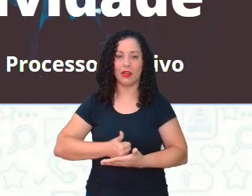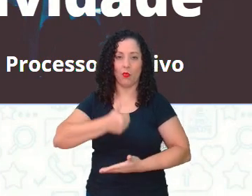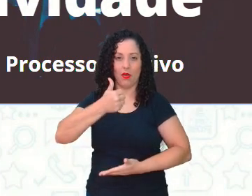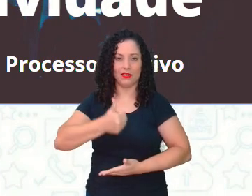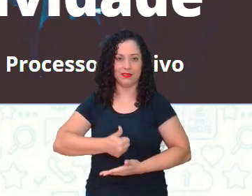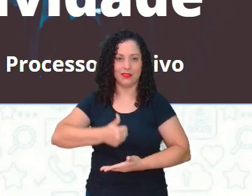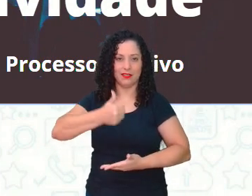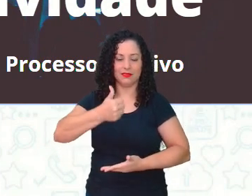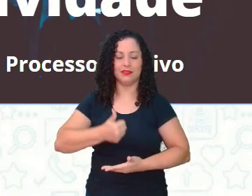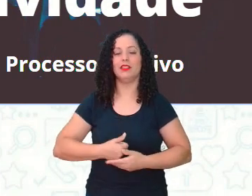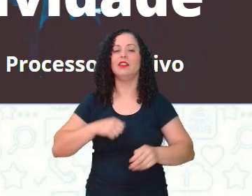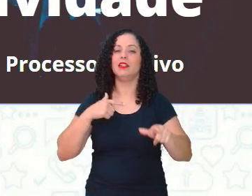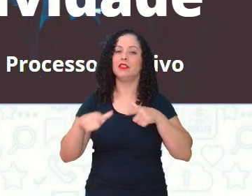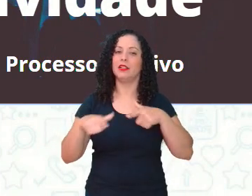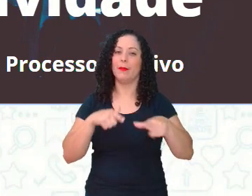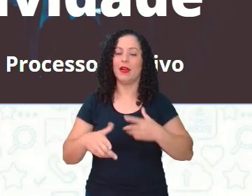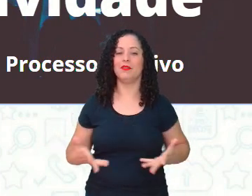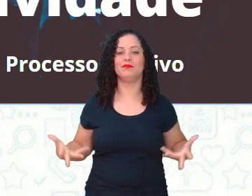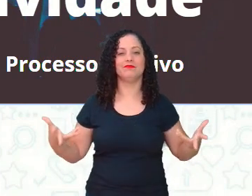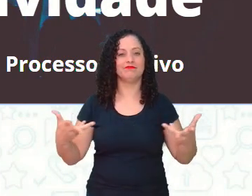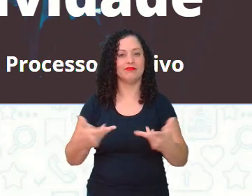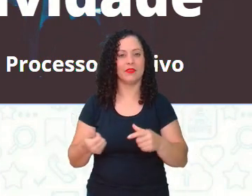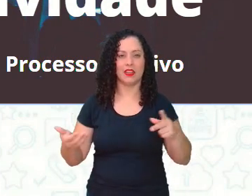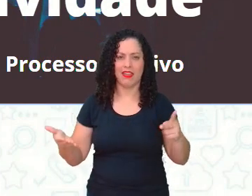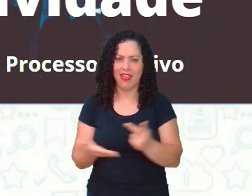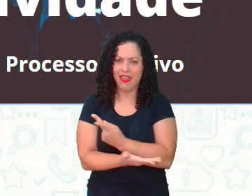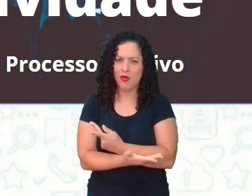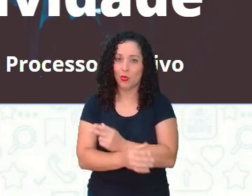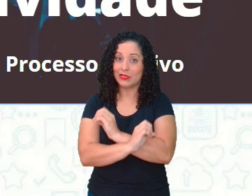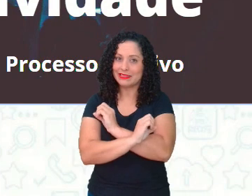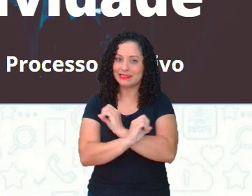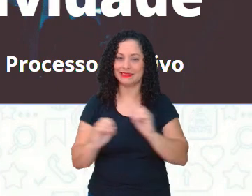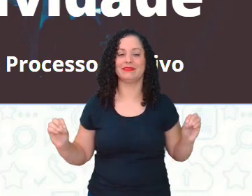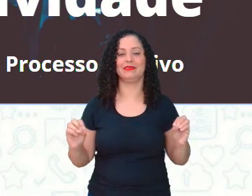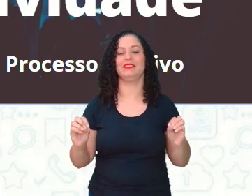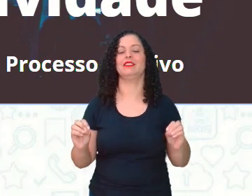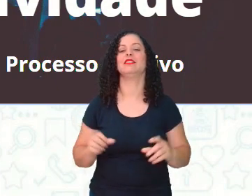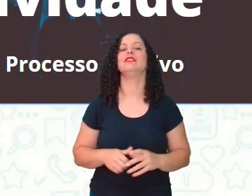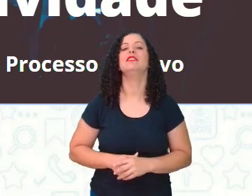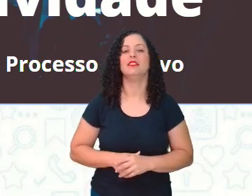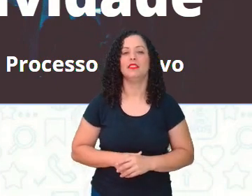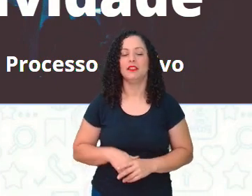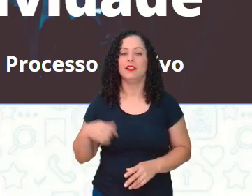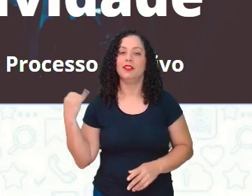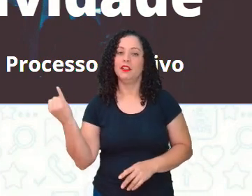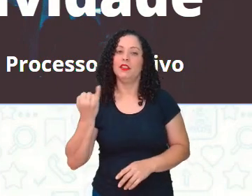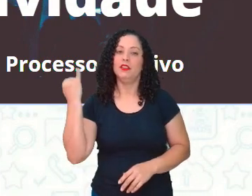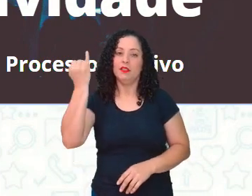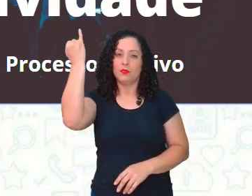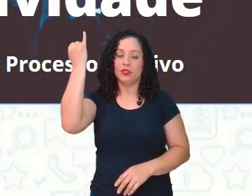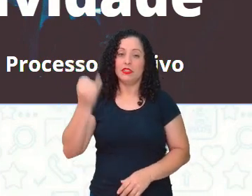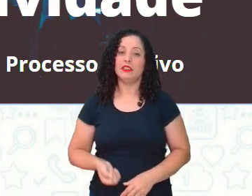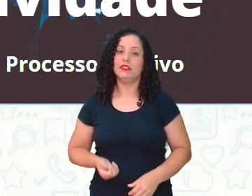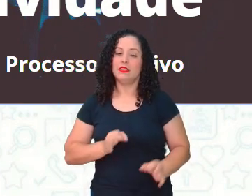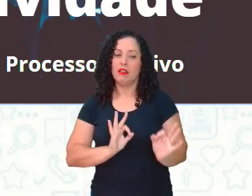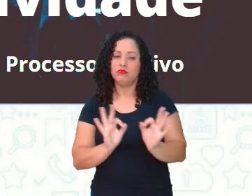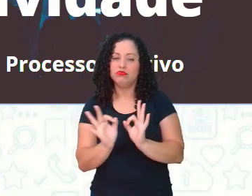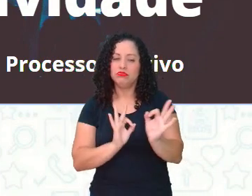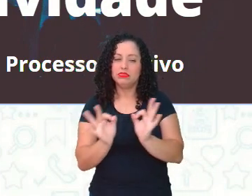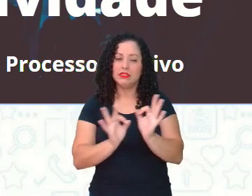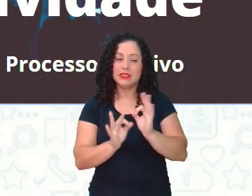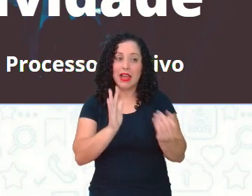trabalho excelente, sem risco, sem erro, né? É muito importante também a prática para a criação de